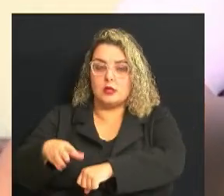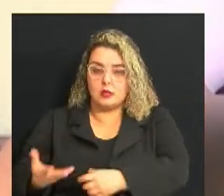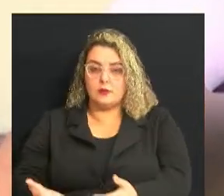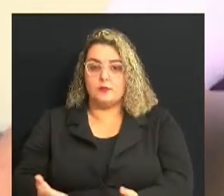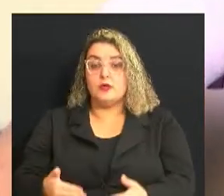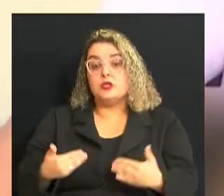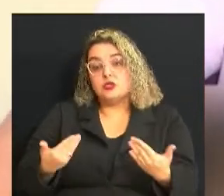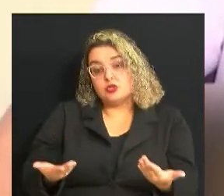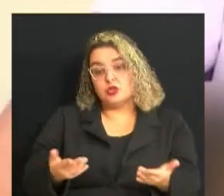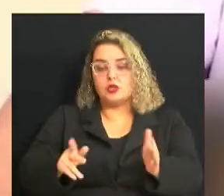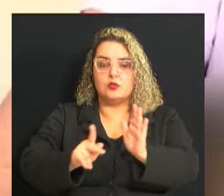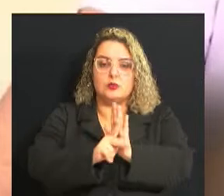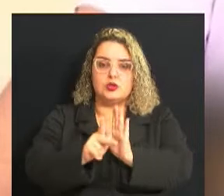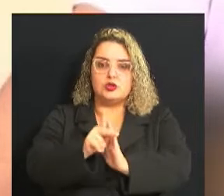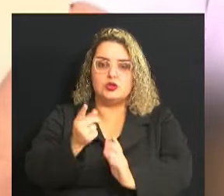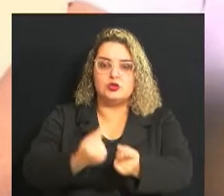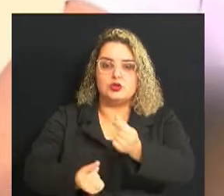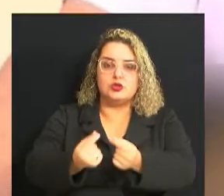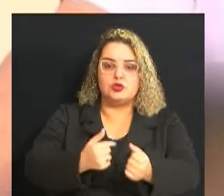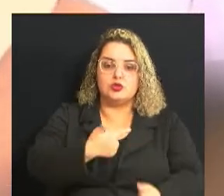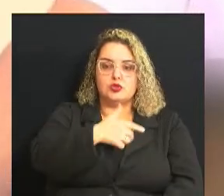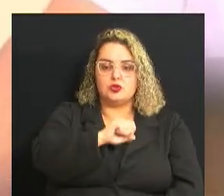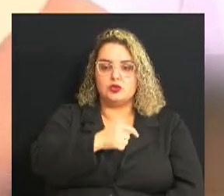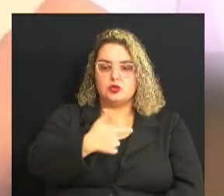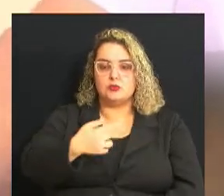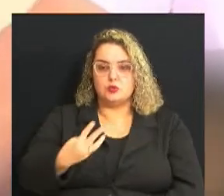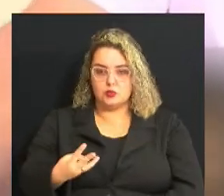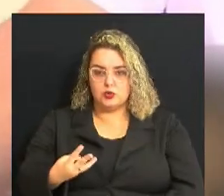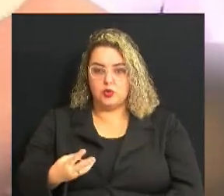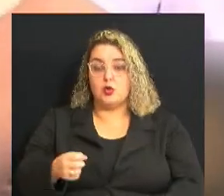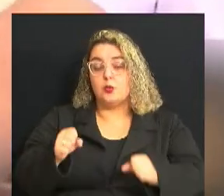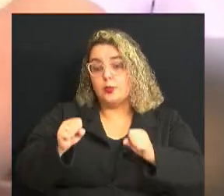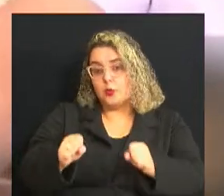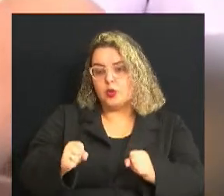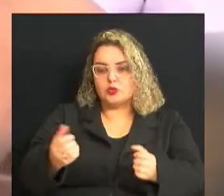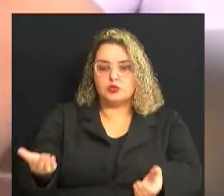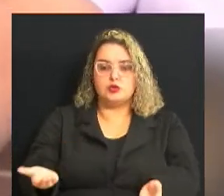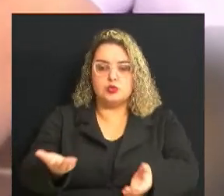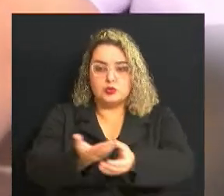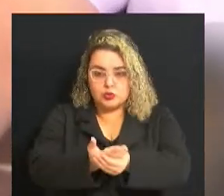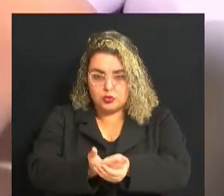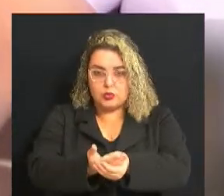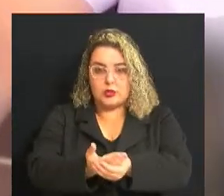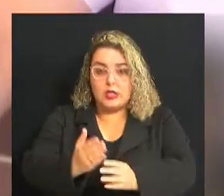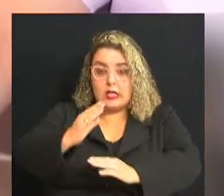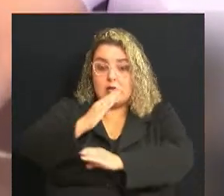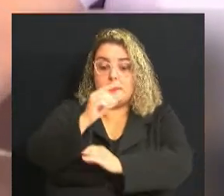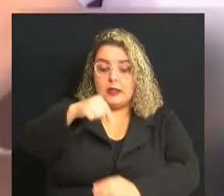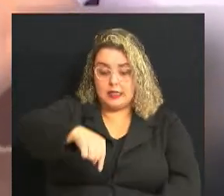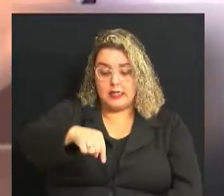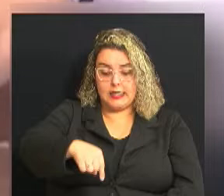que o projeto do orçamento de 2023, que deve ser protocolado na Câmara esta